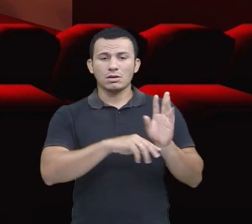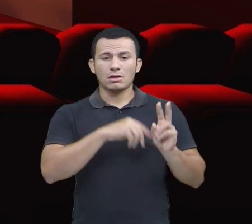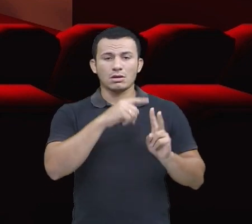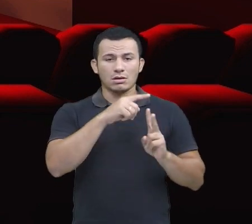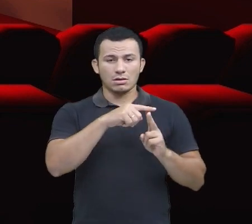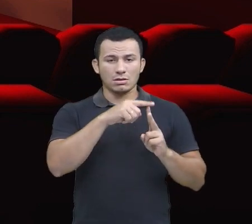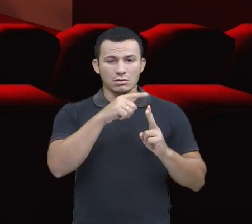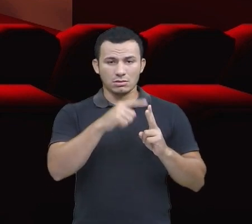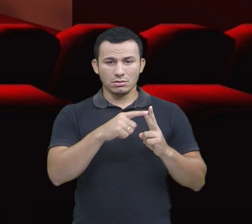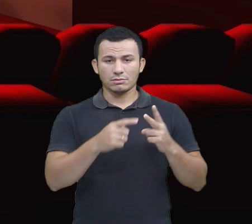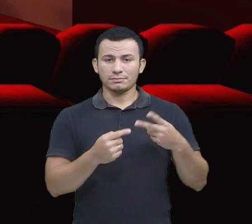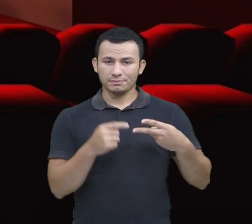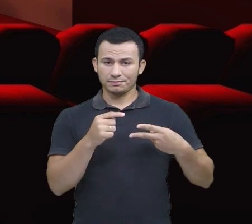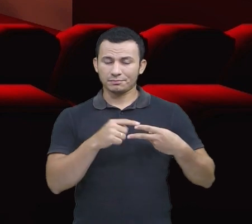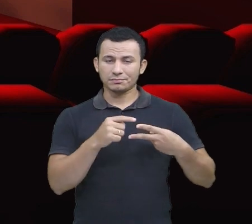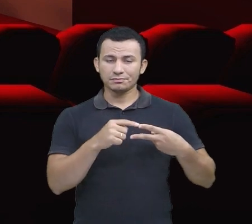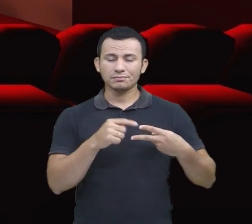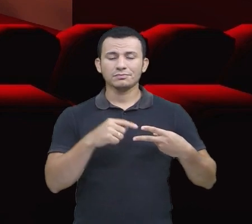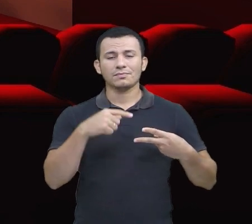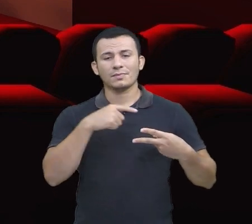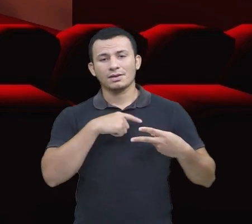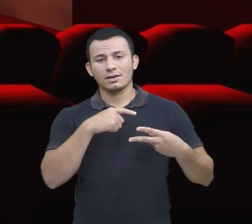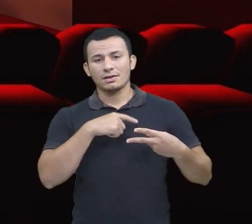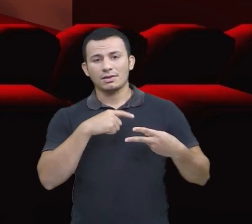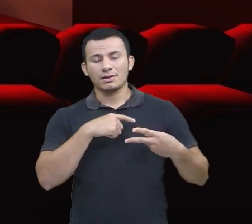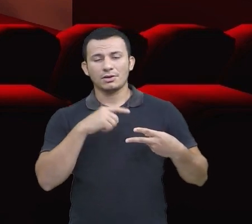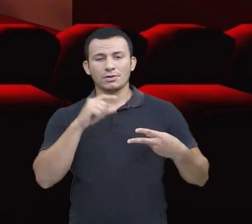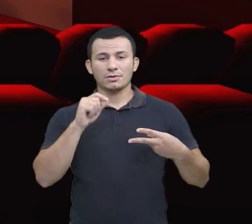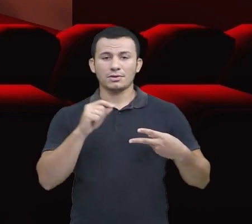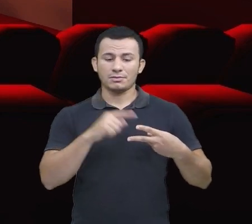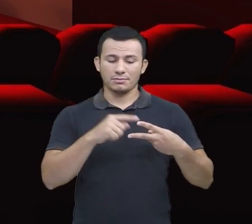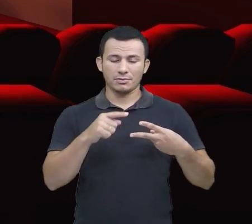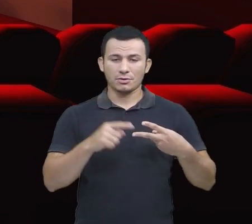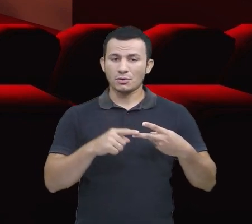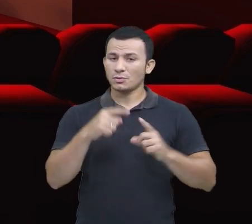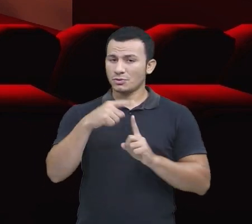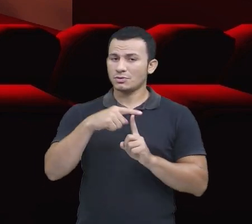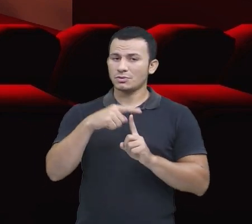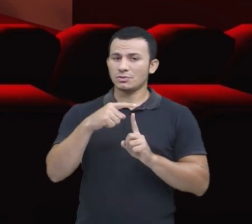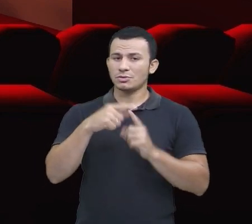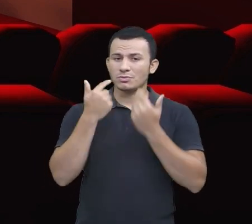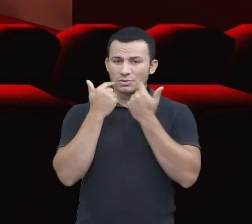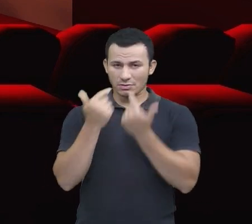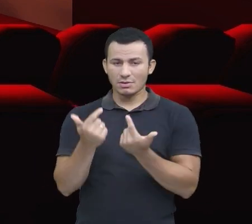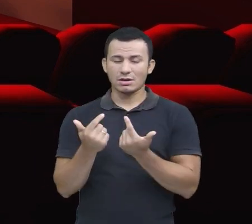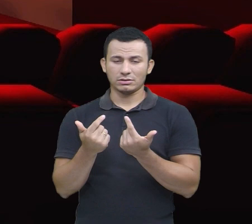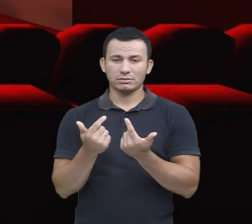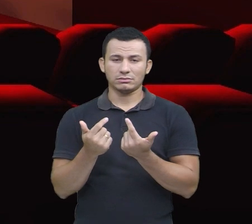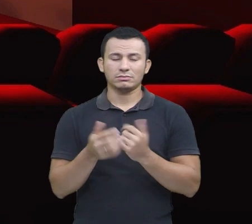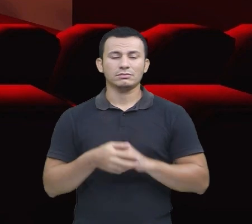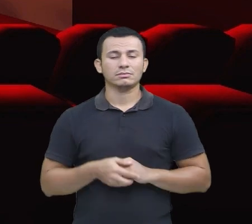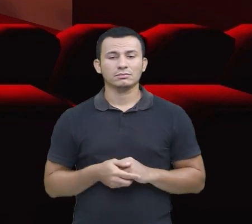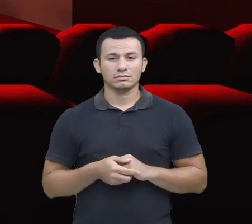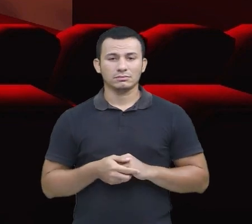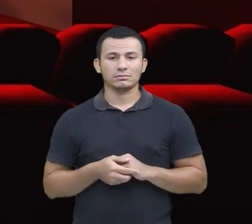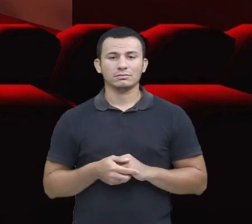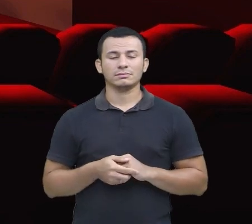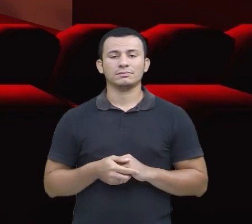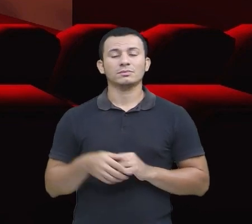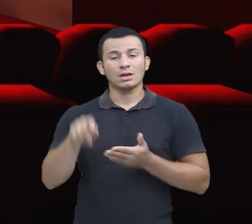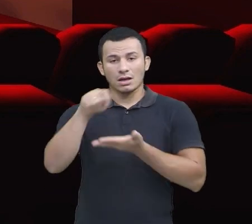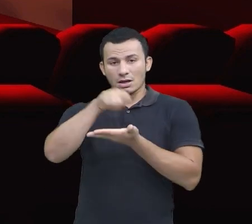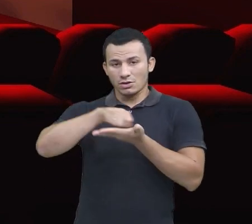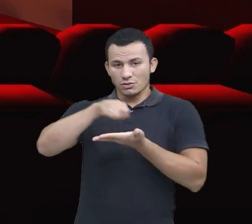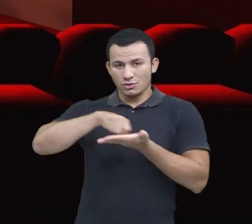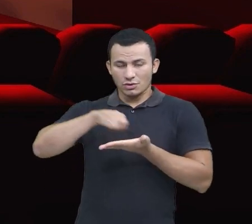multimodal, ele é representado a partir de 2 tipos de linguagem. A linguagem